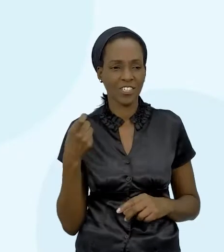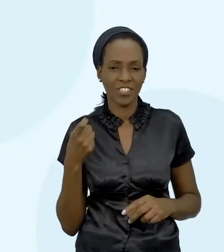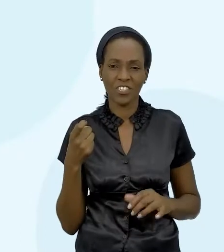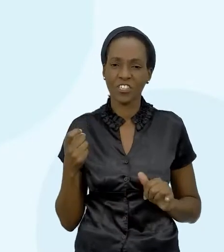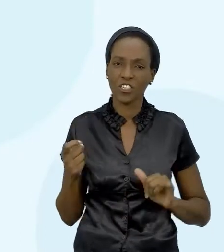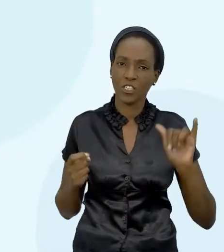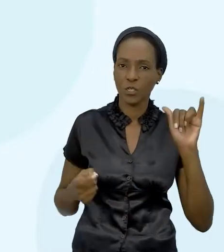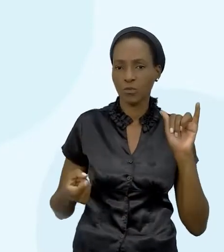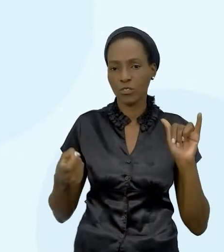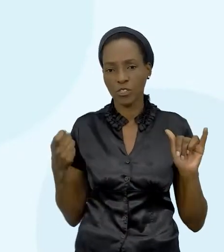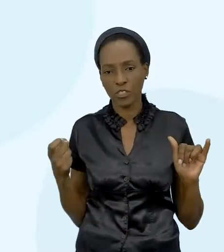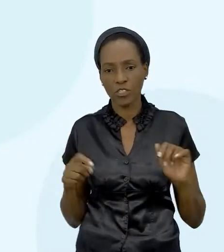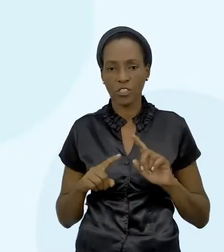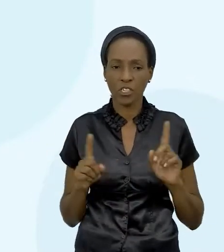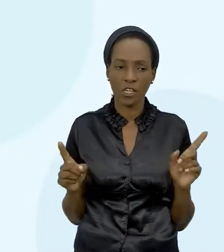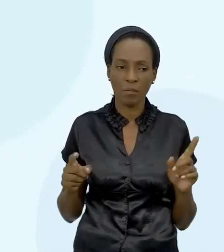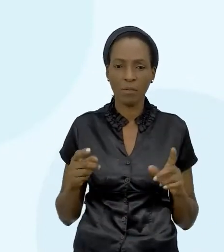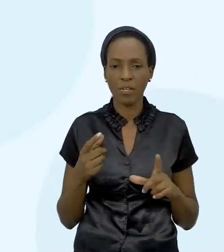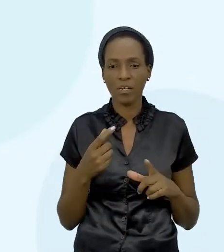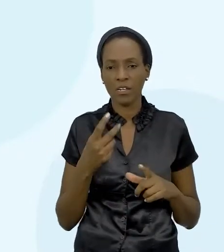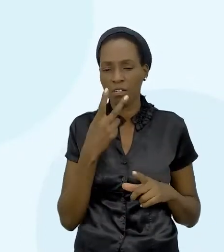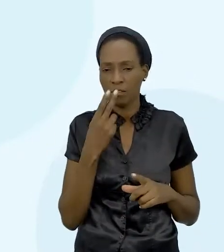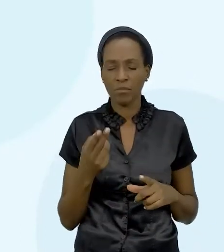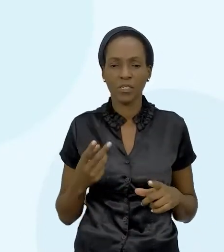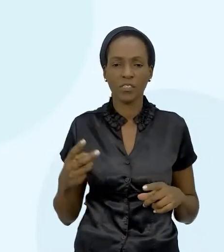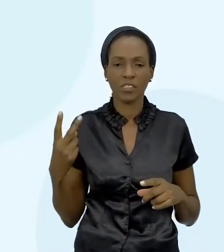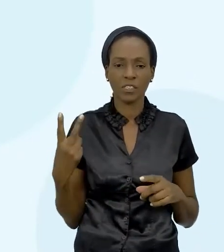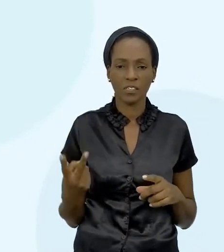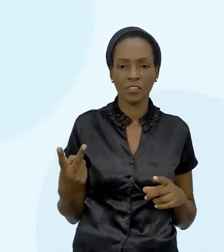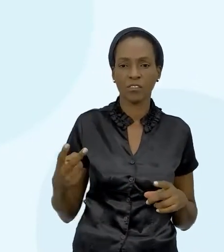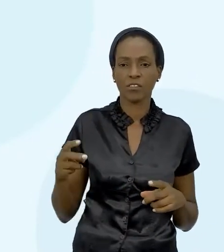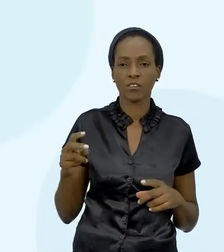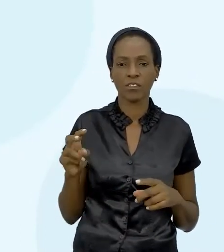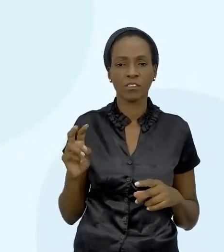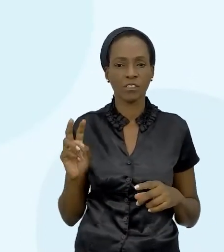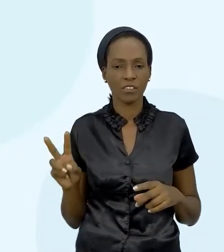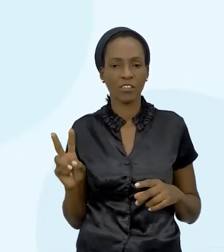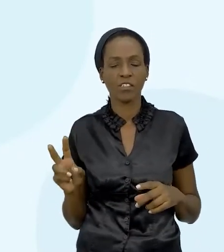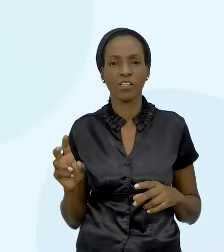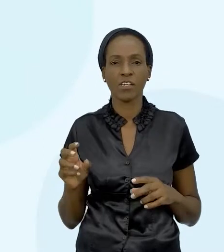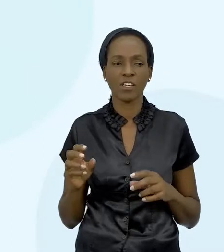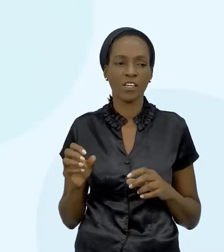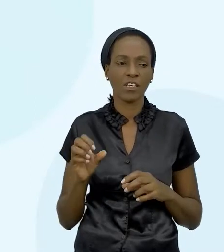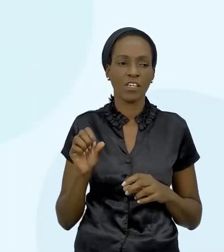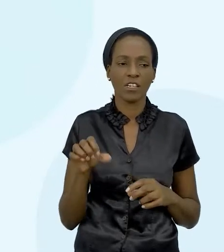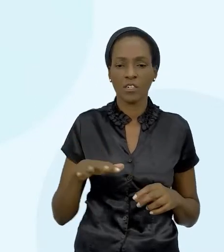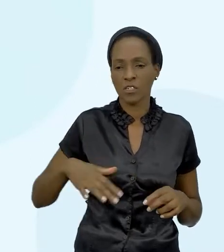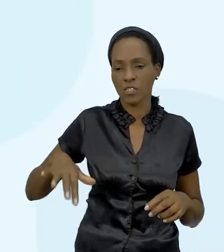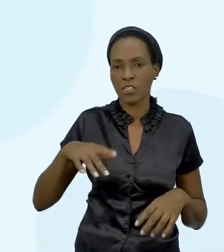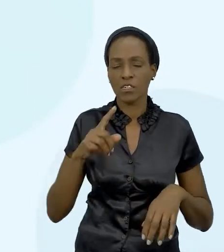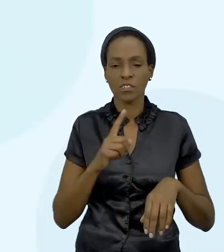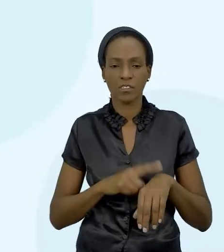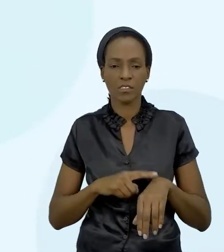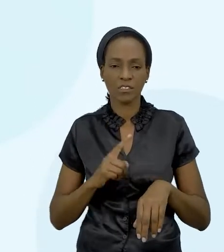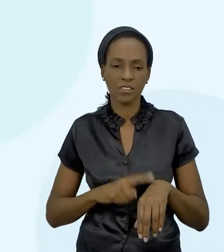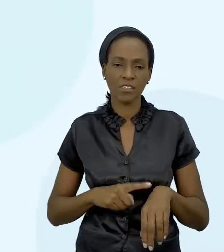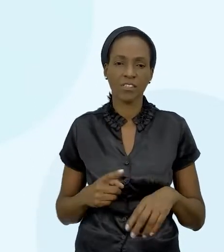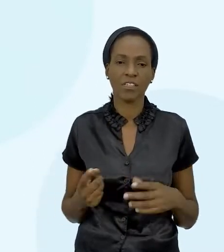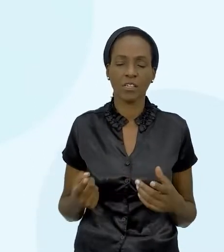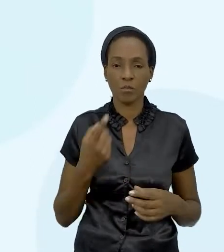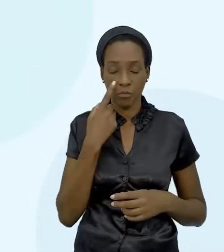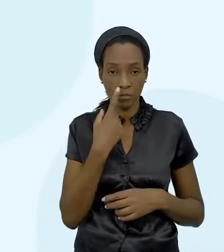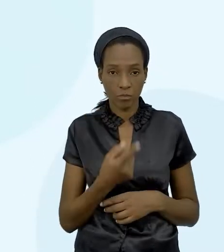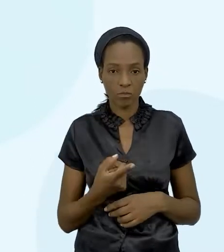chamar de quaisquer 2 letras, velocidade e tempo, espaço e tempo. A gente viu lucro e tempo, né? A gente